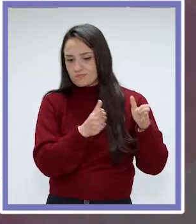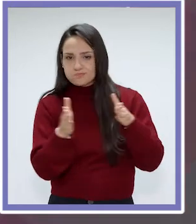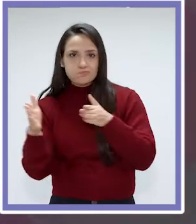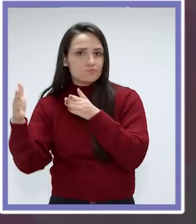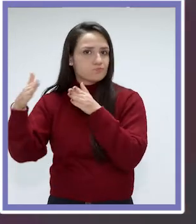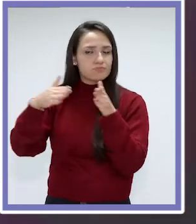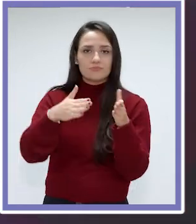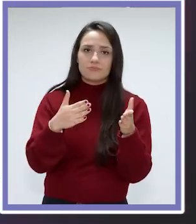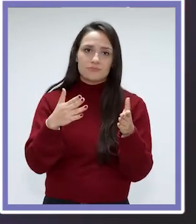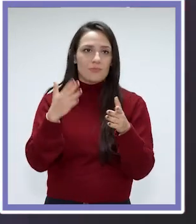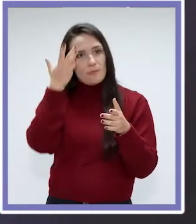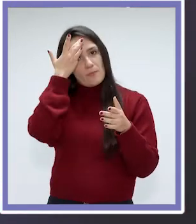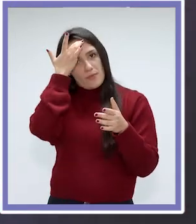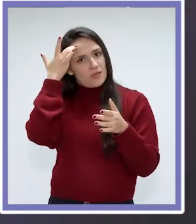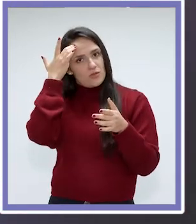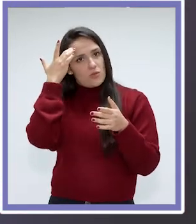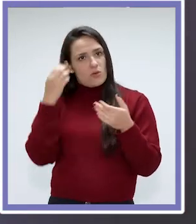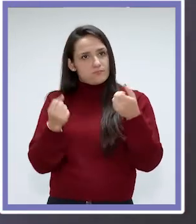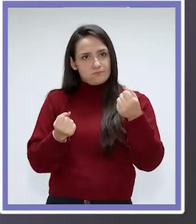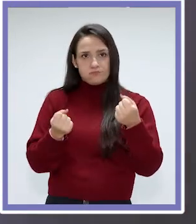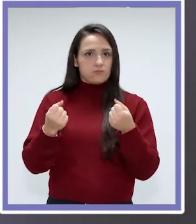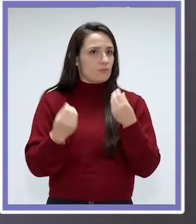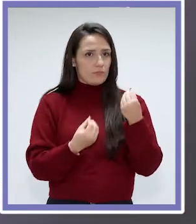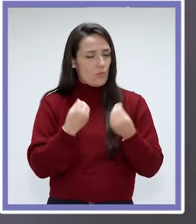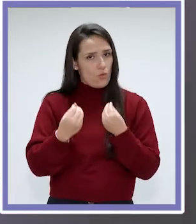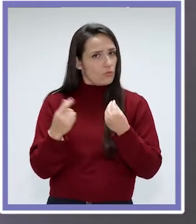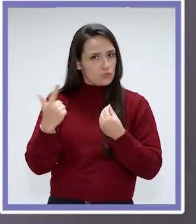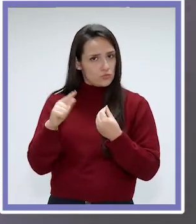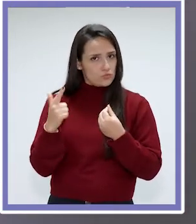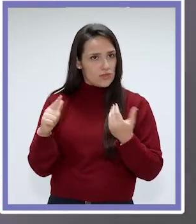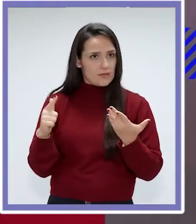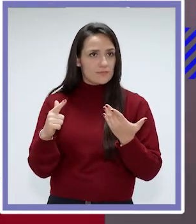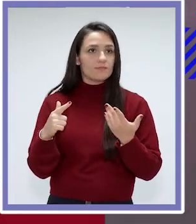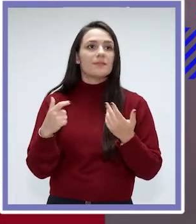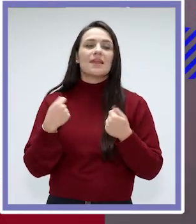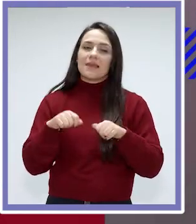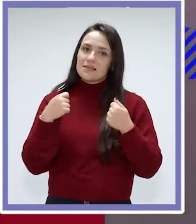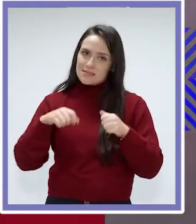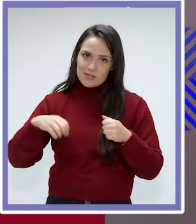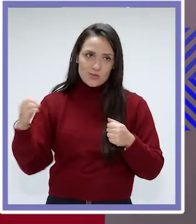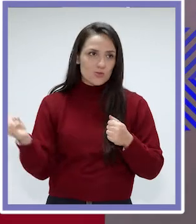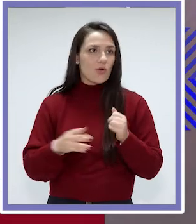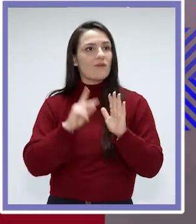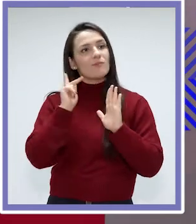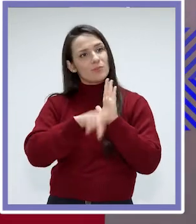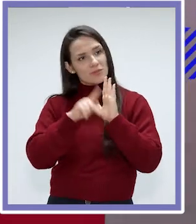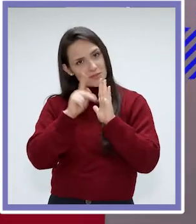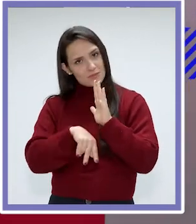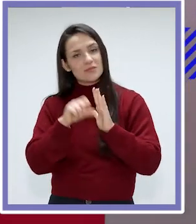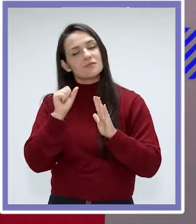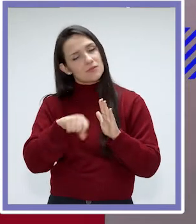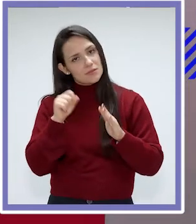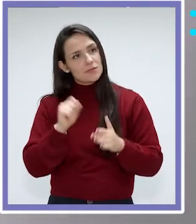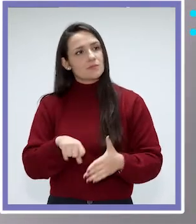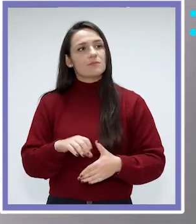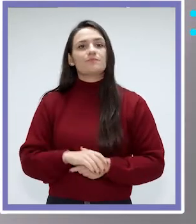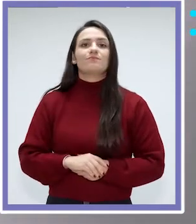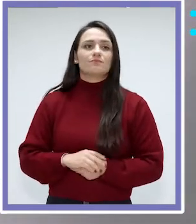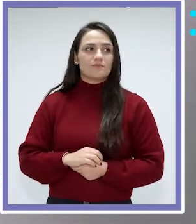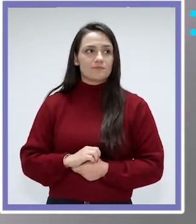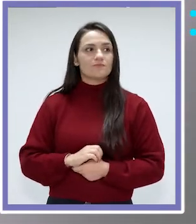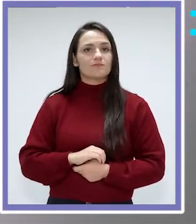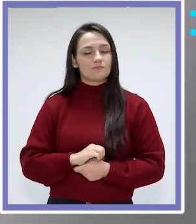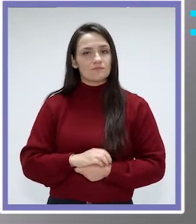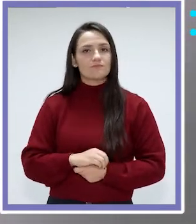projeção para que isso entre dentro da gestão do município, para